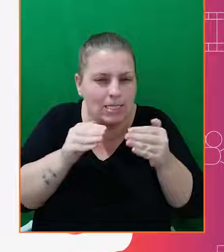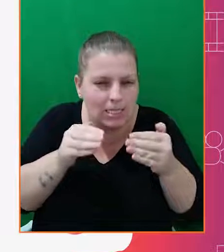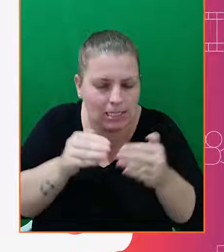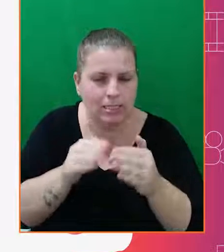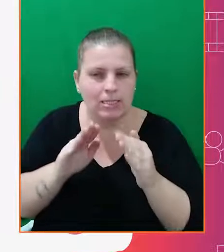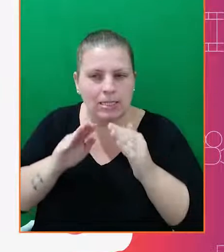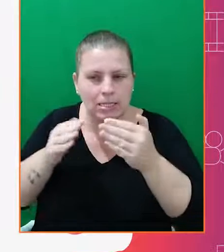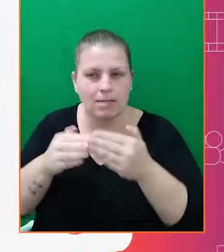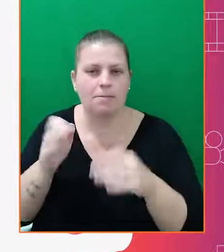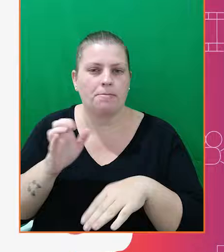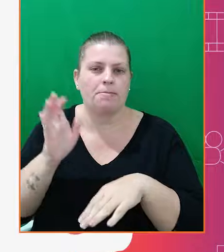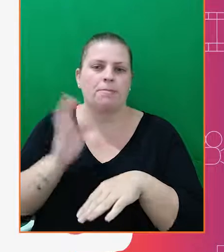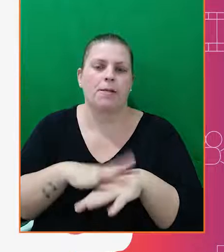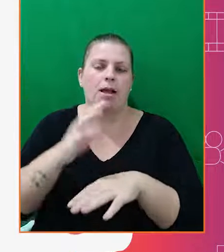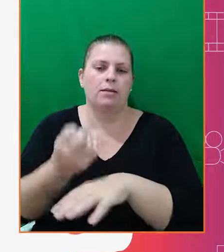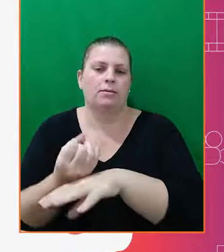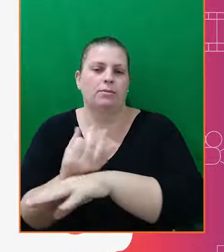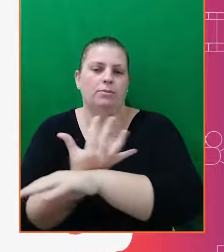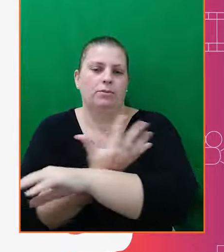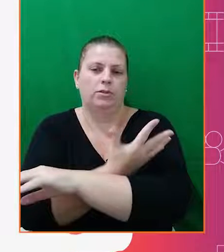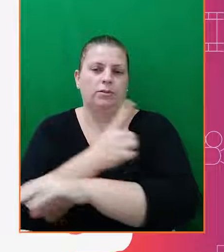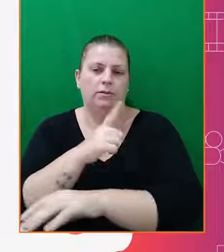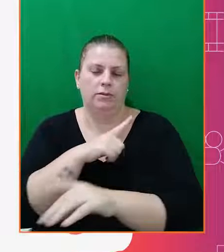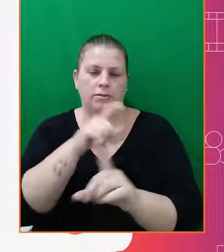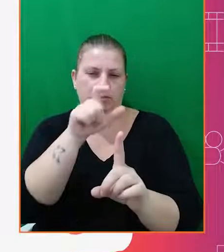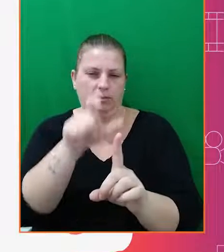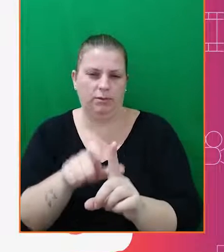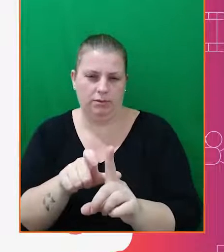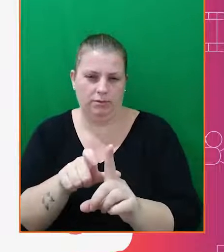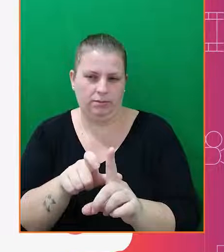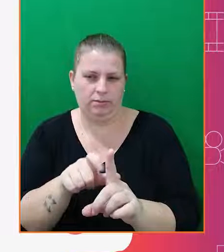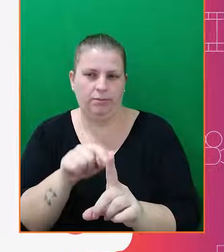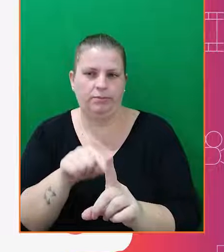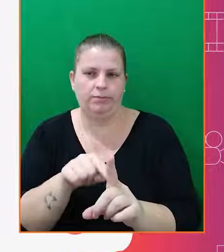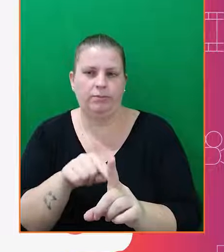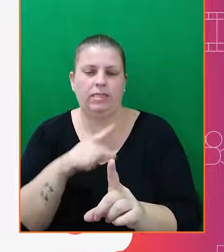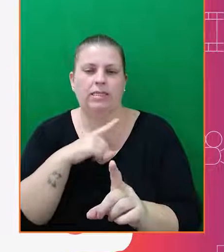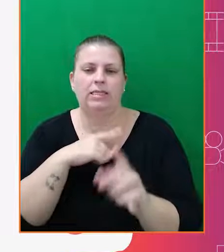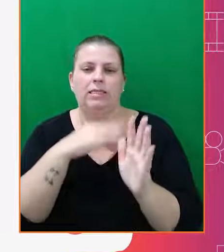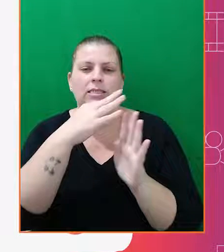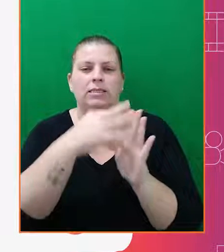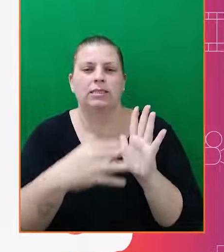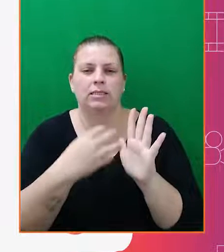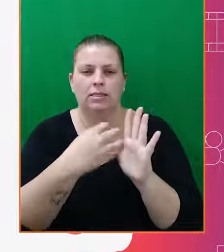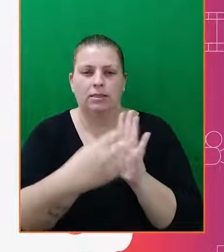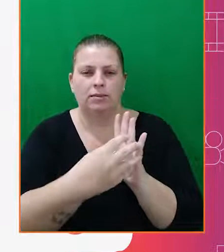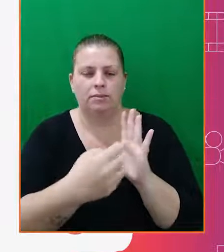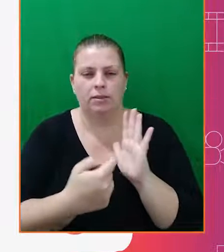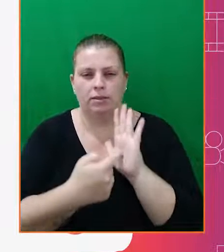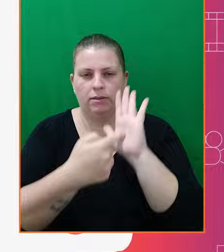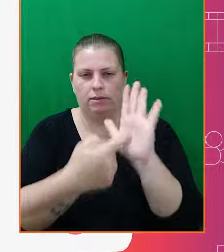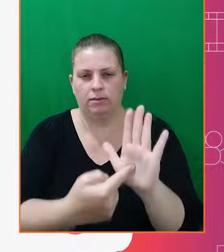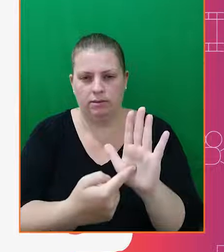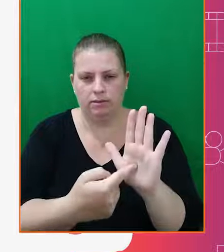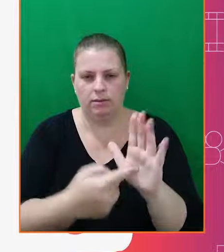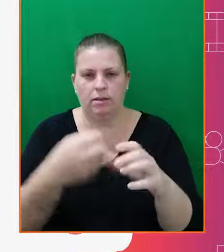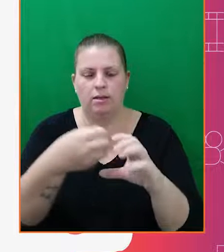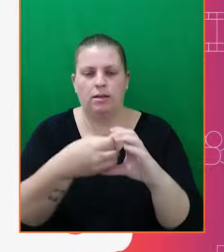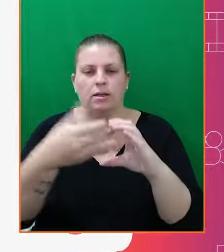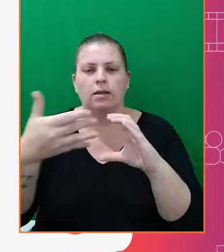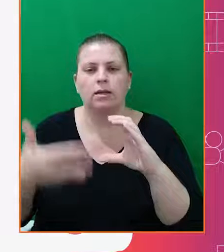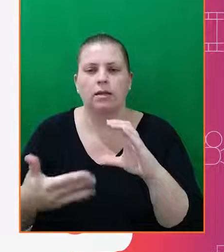formos, mais respaldo emocional o personagem pode transferir à história. Aqui tem uma tabela que ajuda a construir